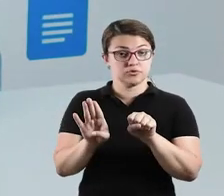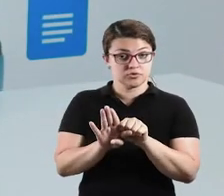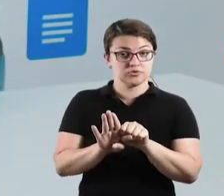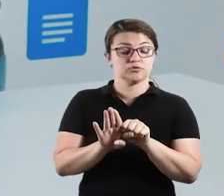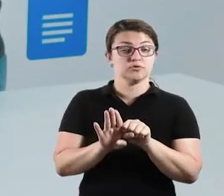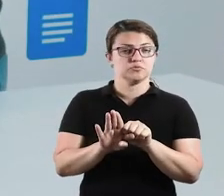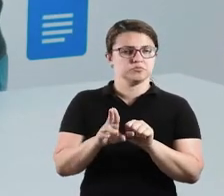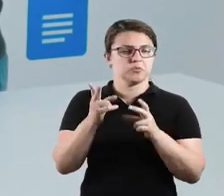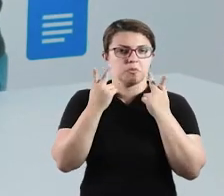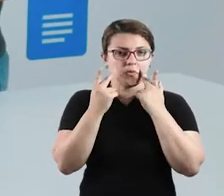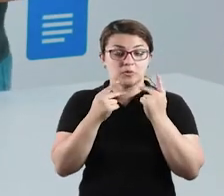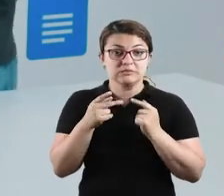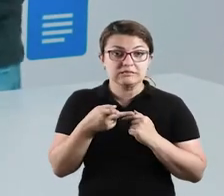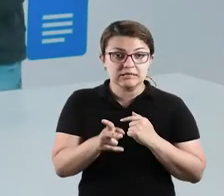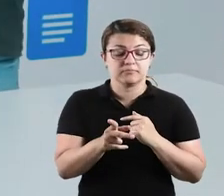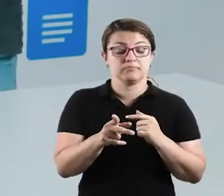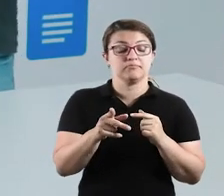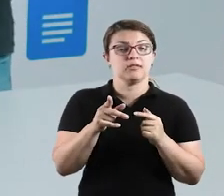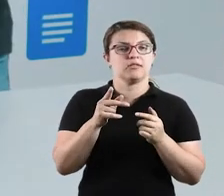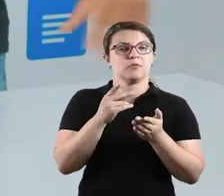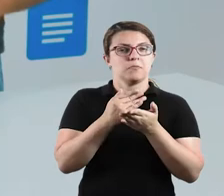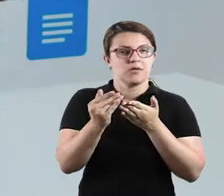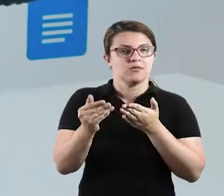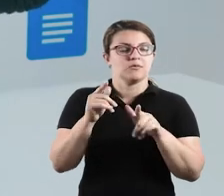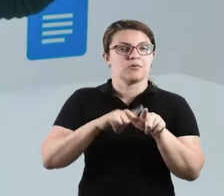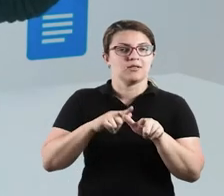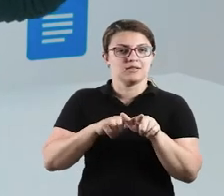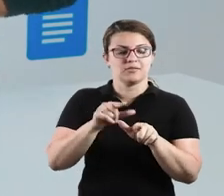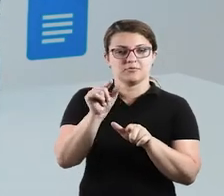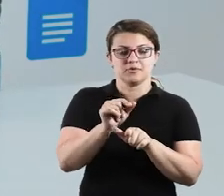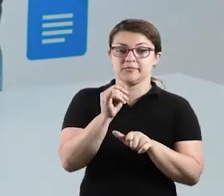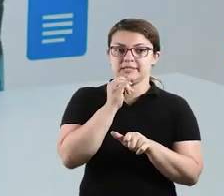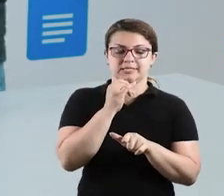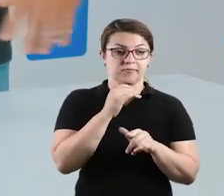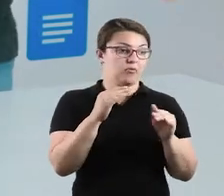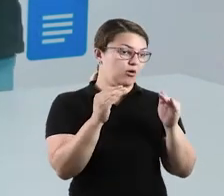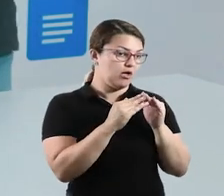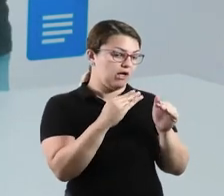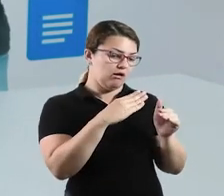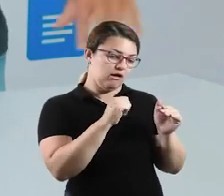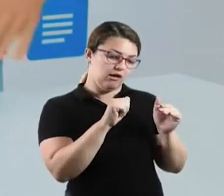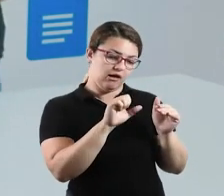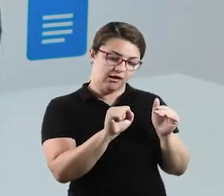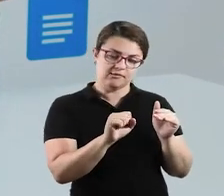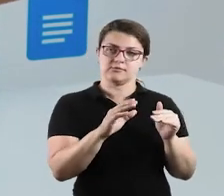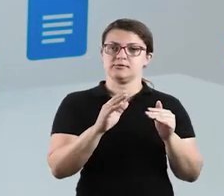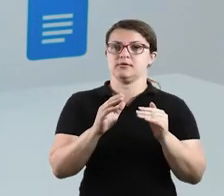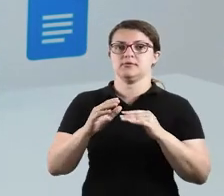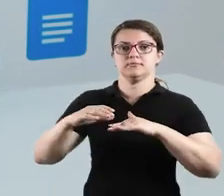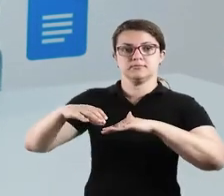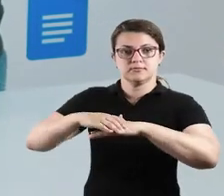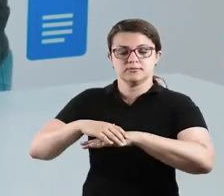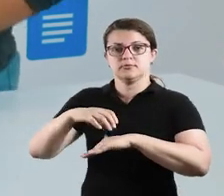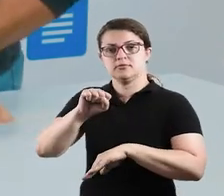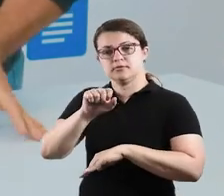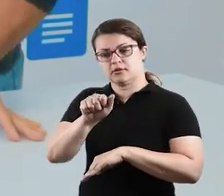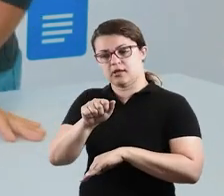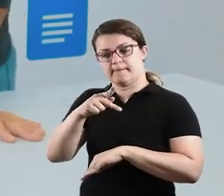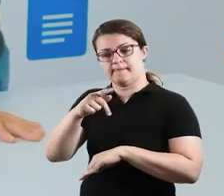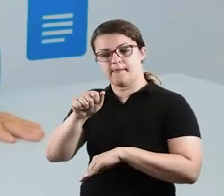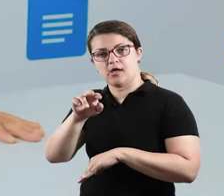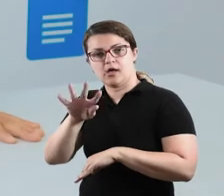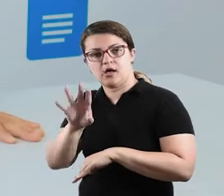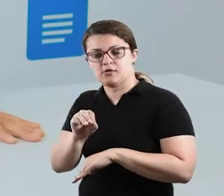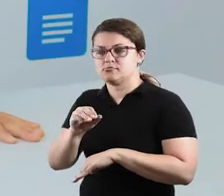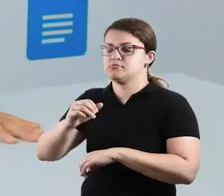letra minúscula e é o nome de tudo quanto é coisa. Casa, garrafa, sapato, janela, é bem tranquilo. Eu